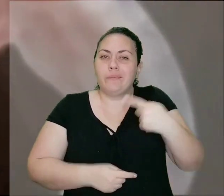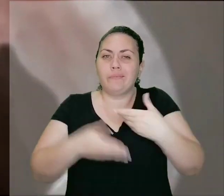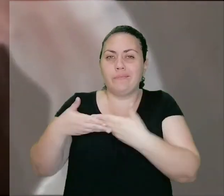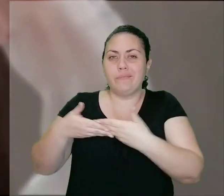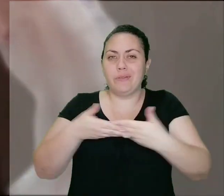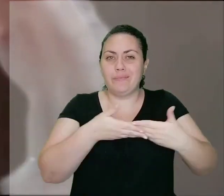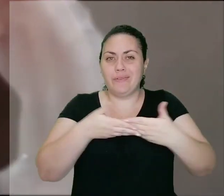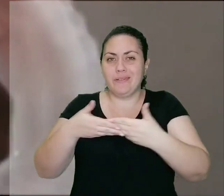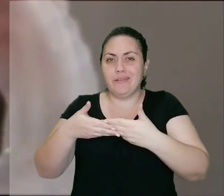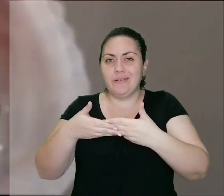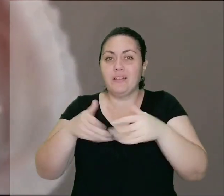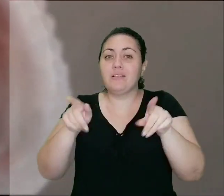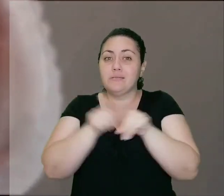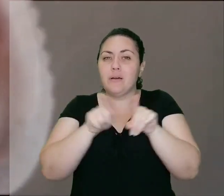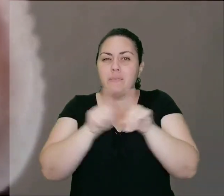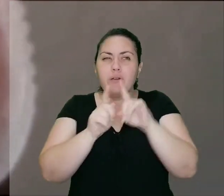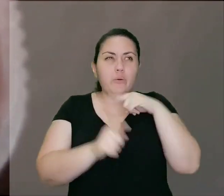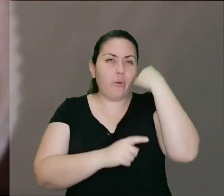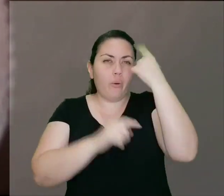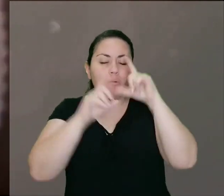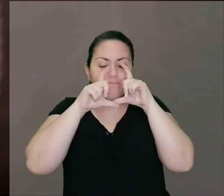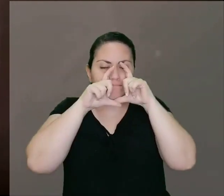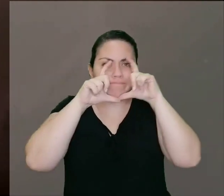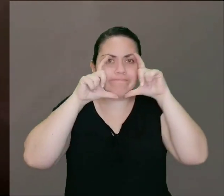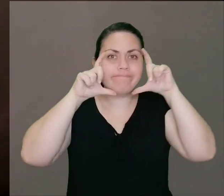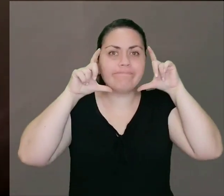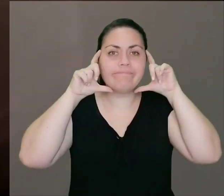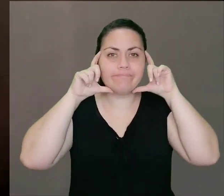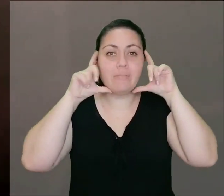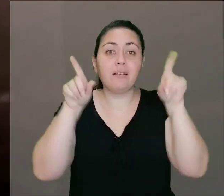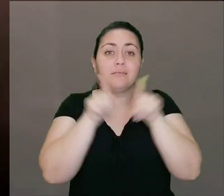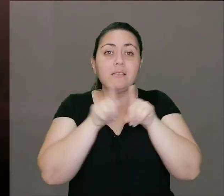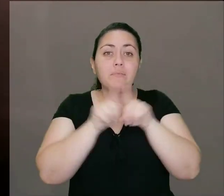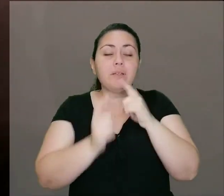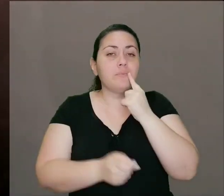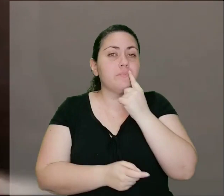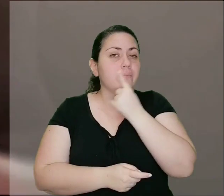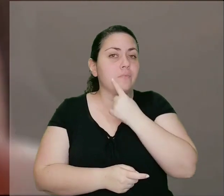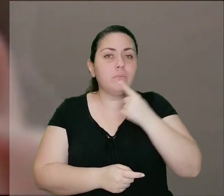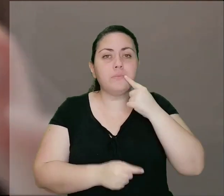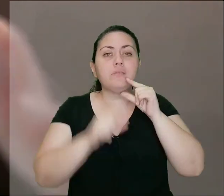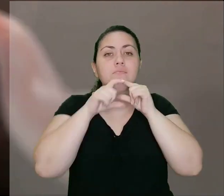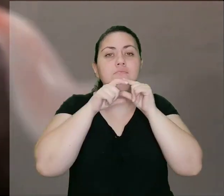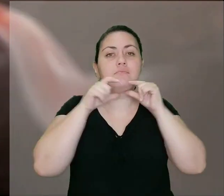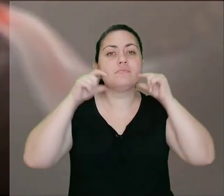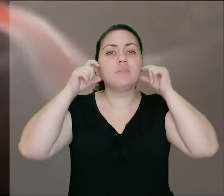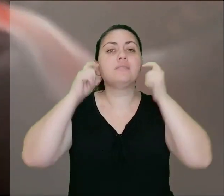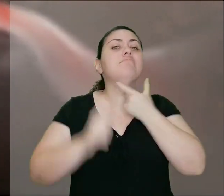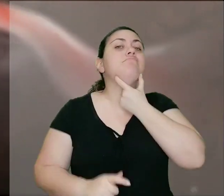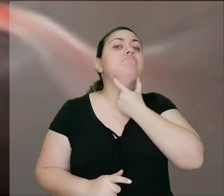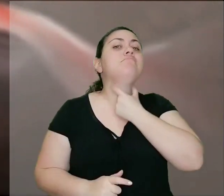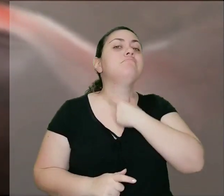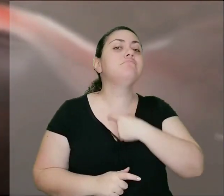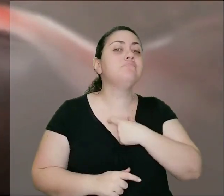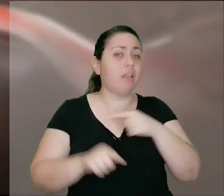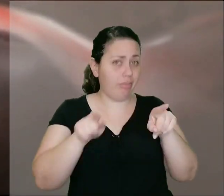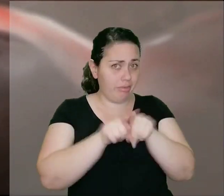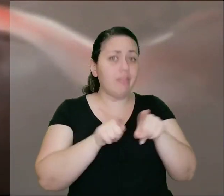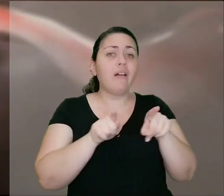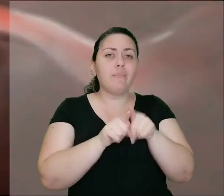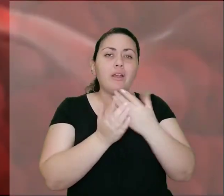a formação de um rosto primitivo. A boca, o maxilar e a garganta estão se desenvolvendo